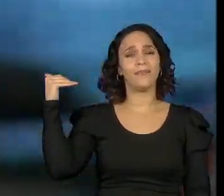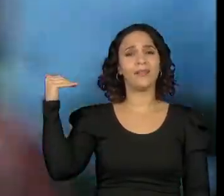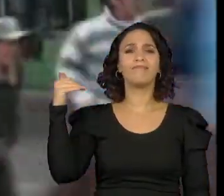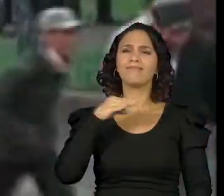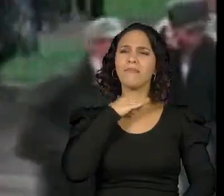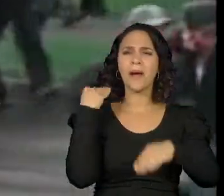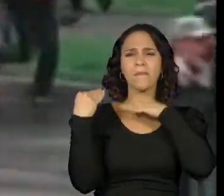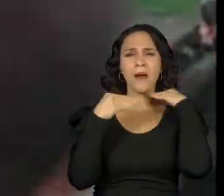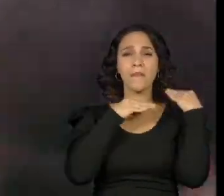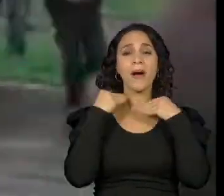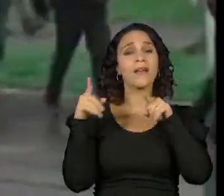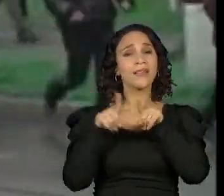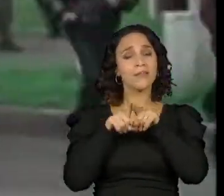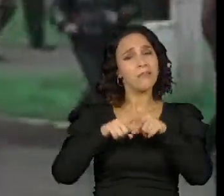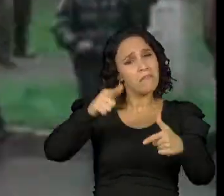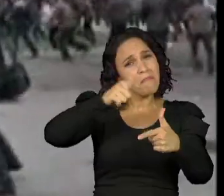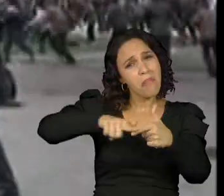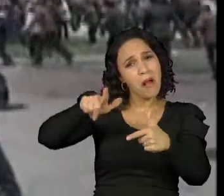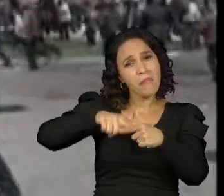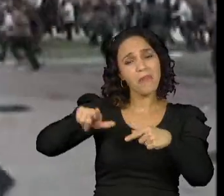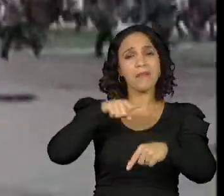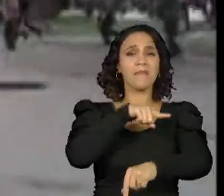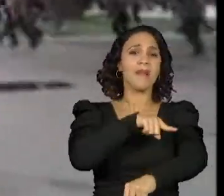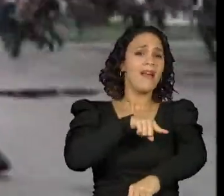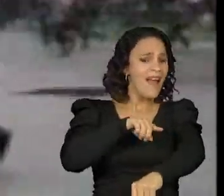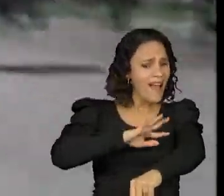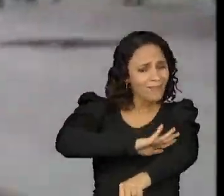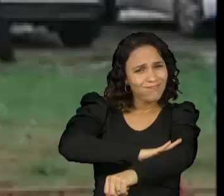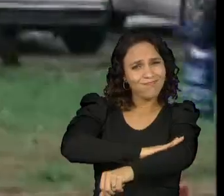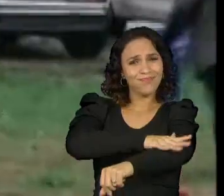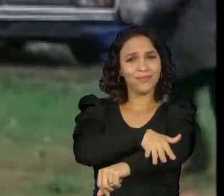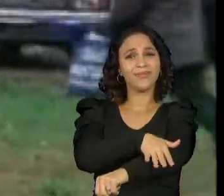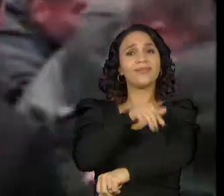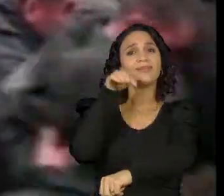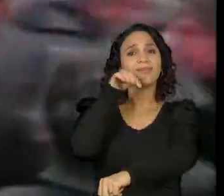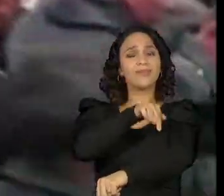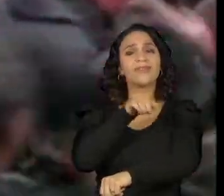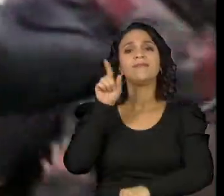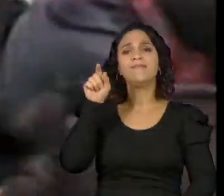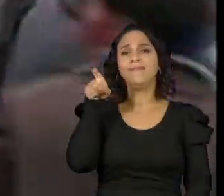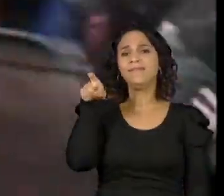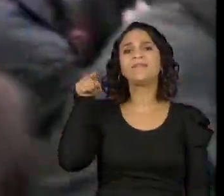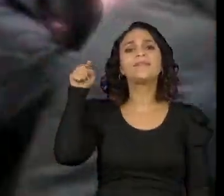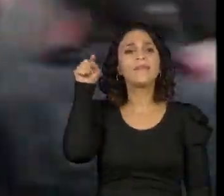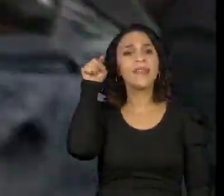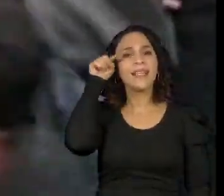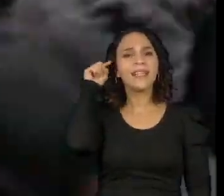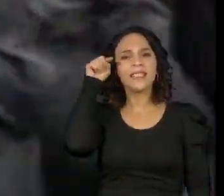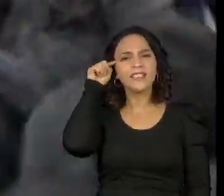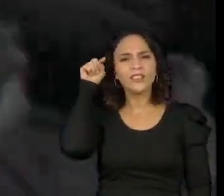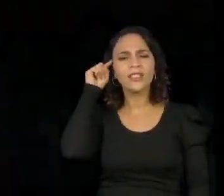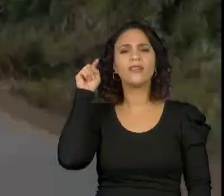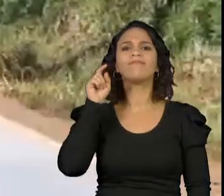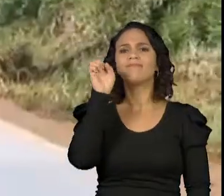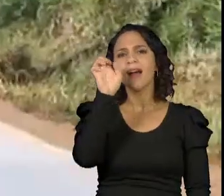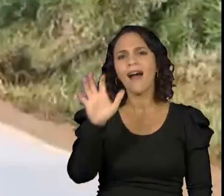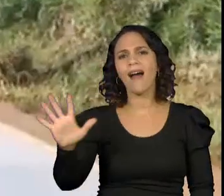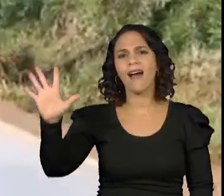Quando um conflito étnico no Quirguistão, na Ásia Central, deixou mortos, presos políticos e